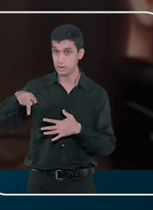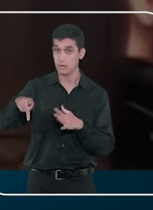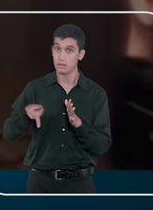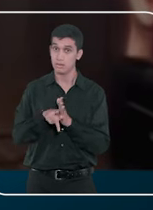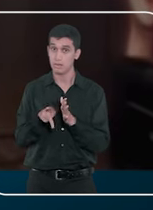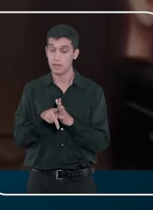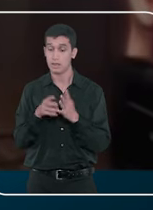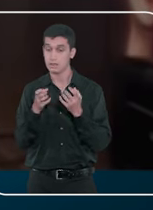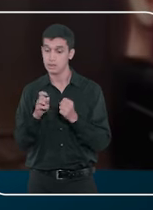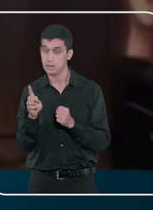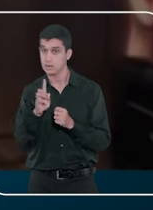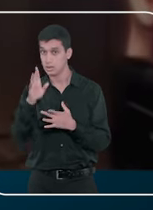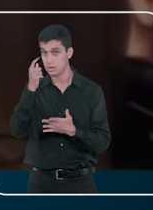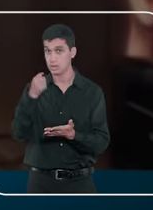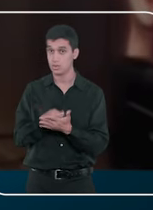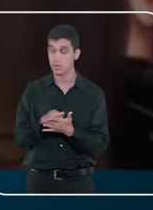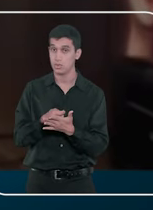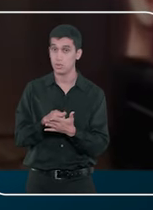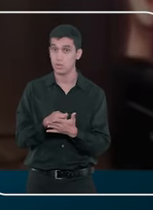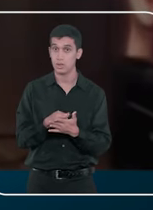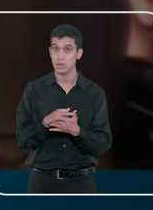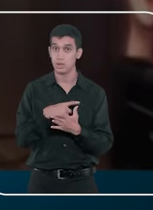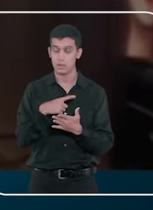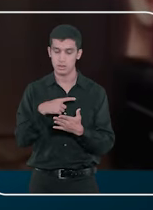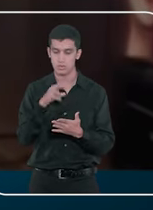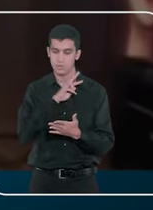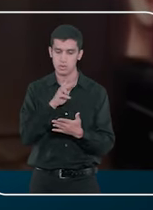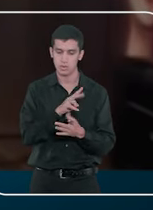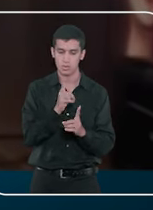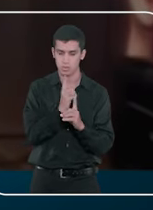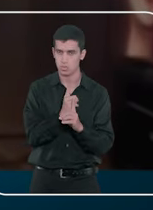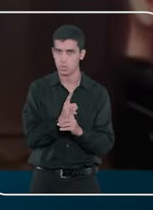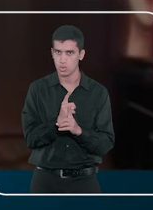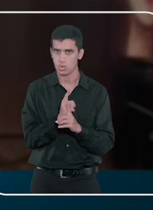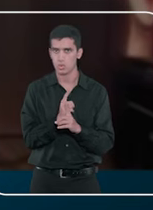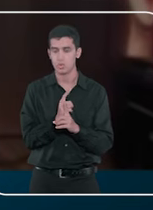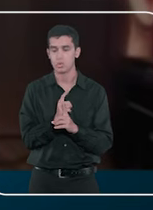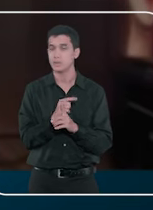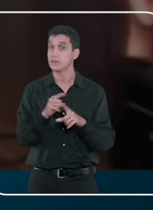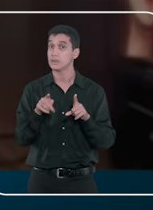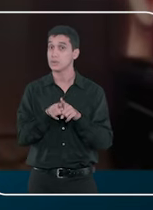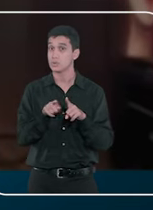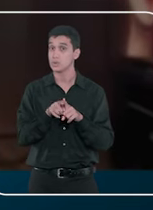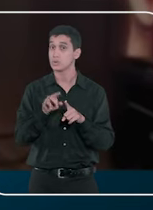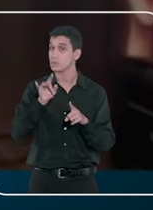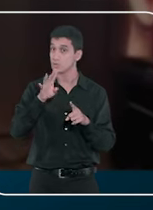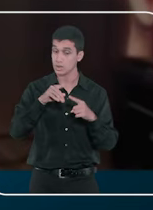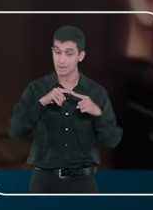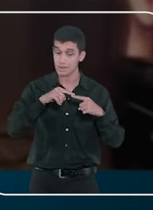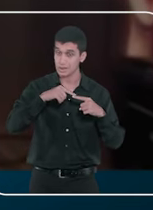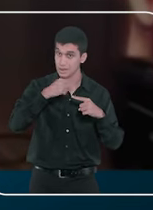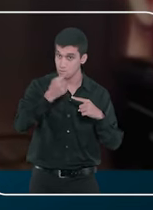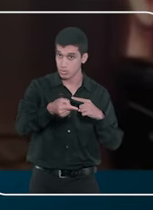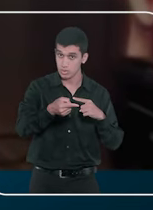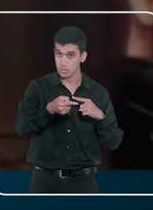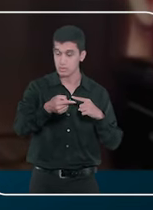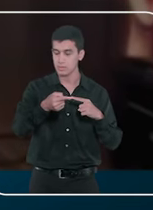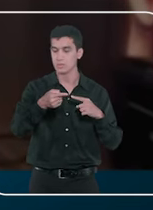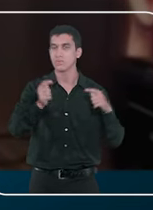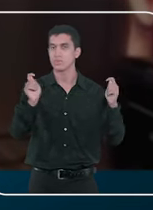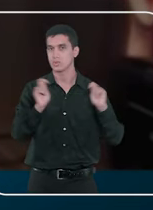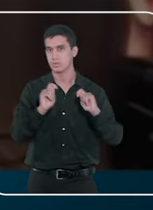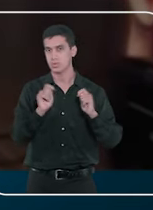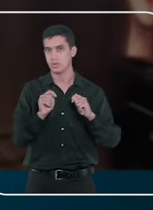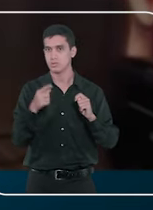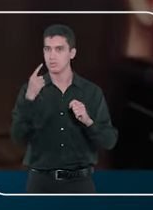negativa preliminar ou sumária, indeferimento sumário, e somente a posteriori a